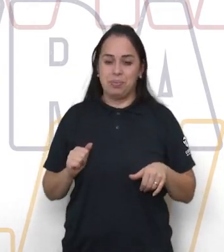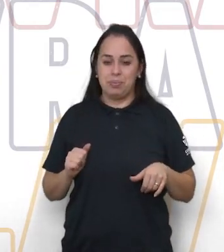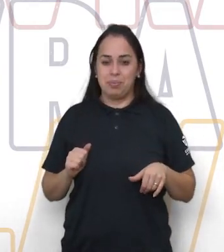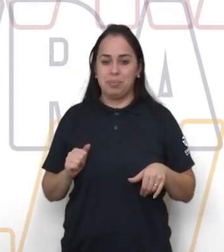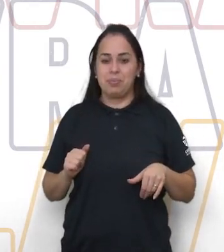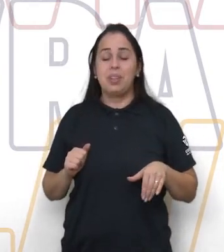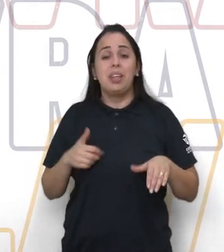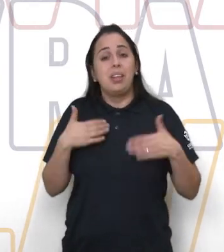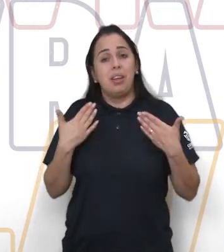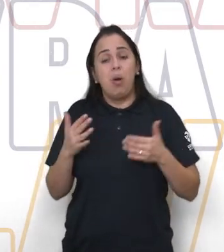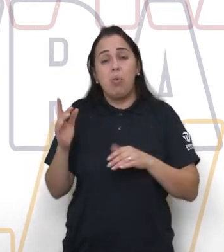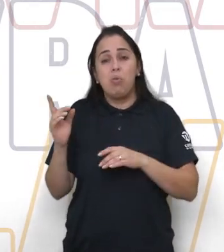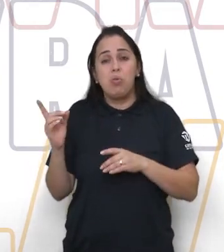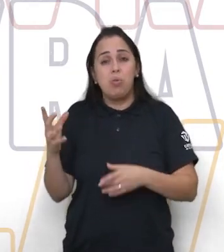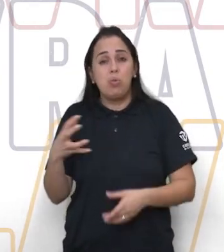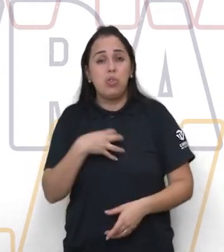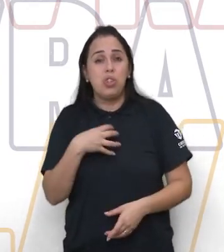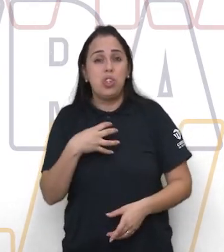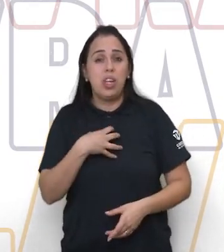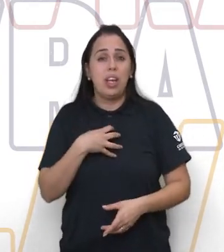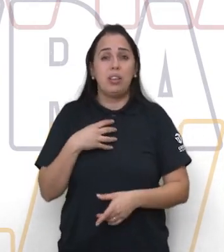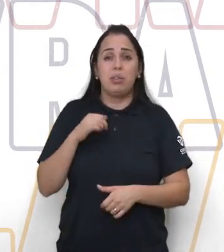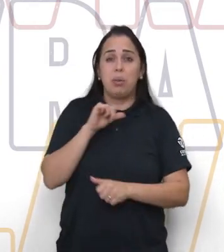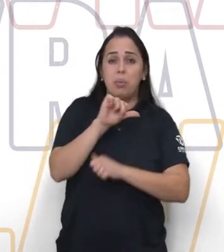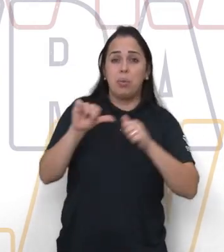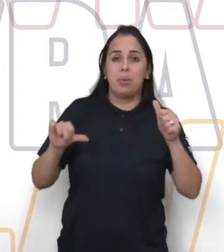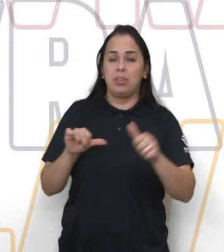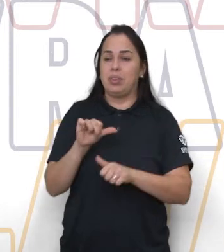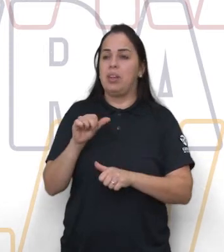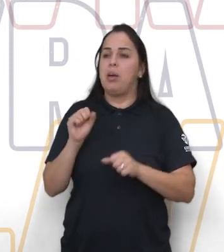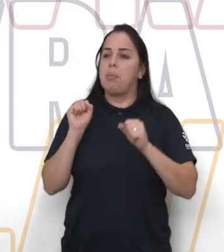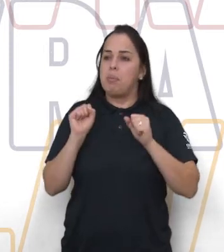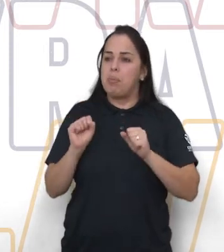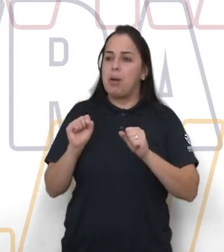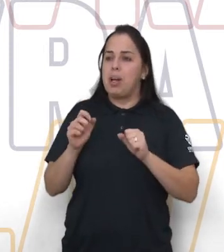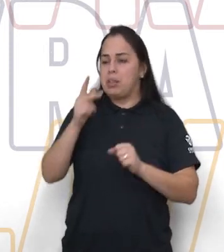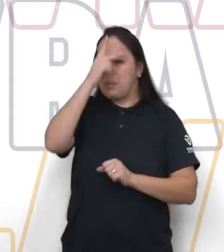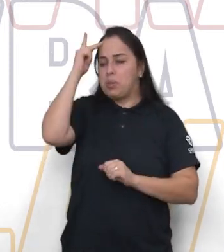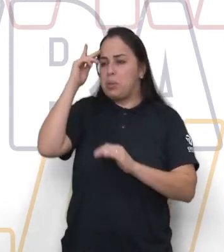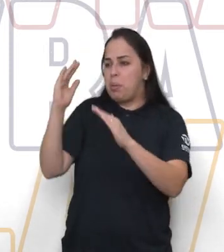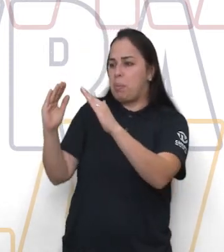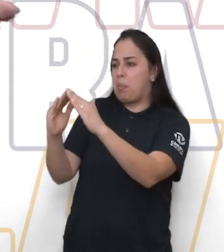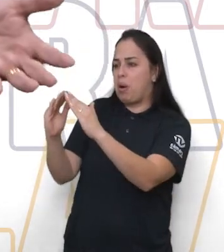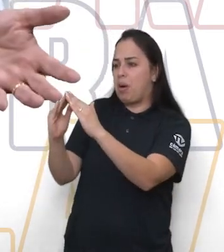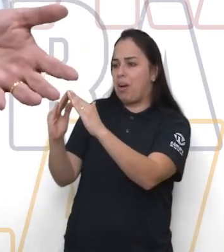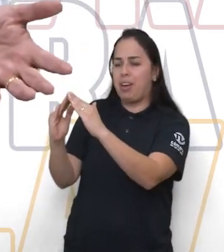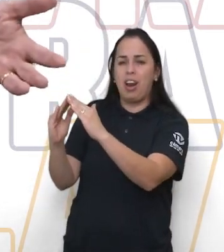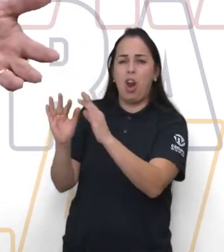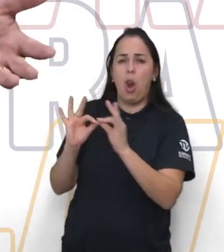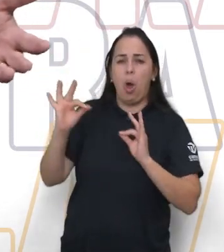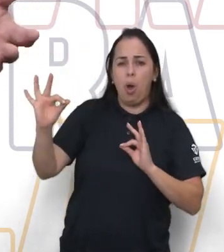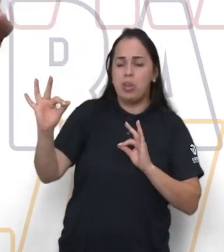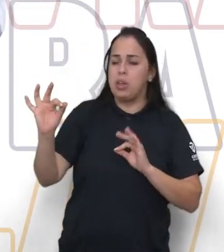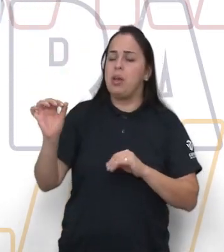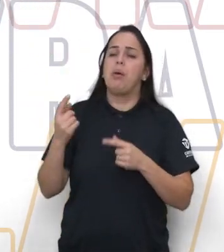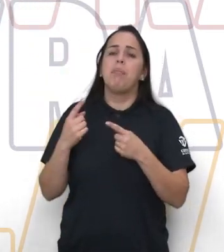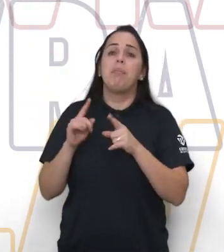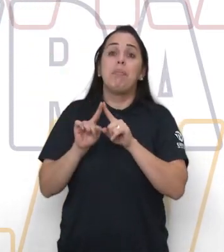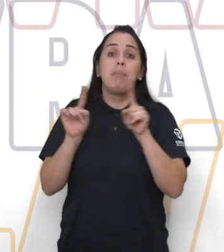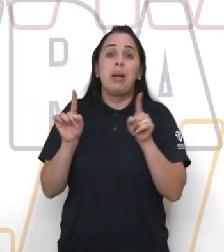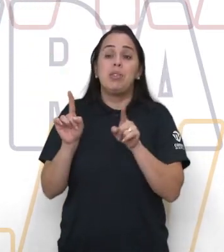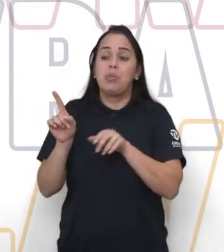para algum lugar muda dinâmica as pessoas vão poder morar um pouco mais longe dos grandes centros porque o carro vai dirigir para ela